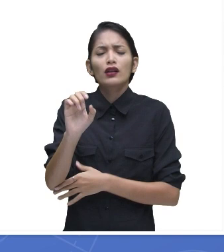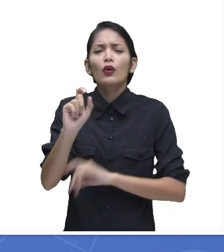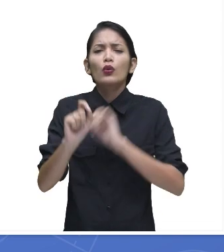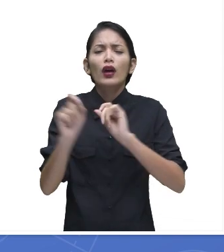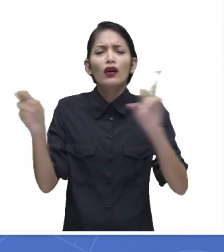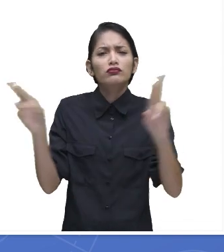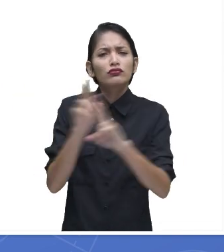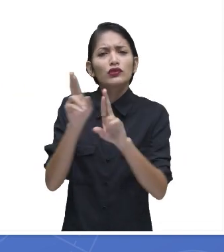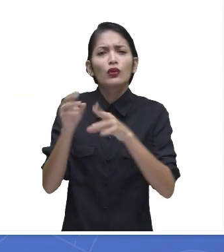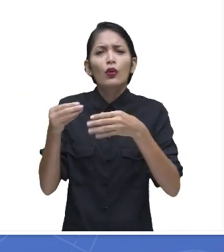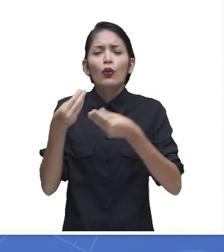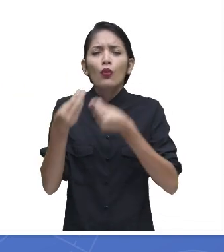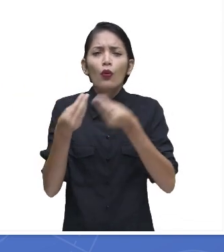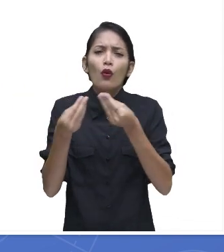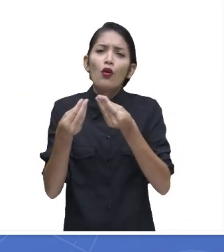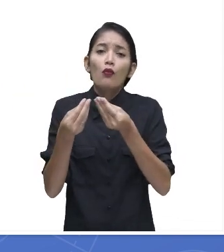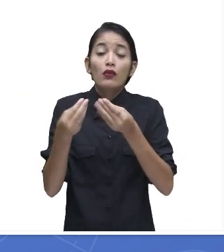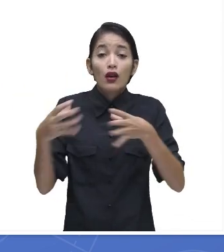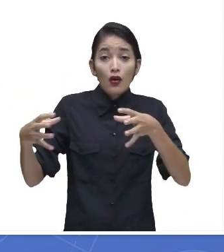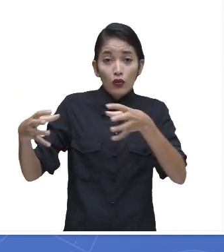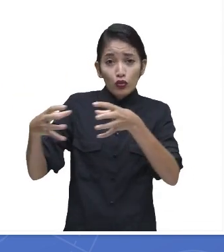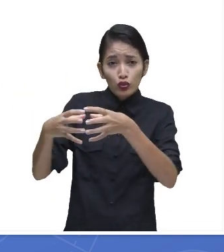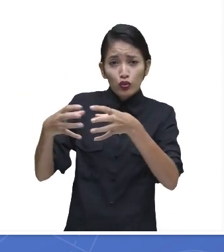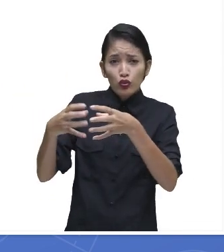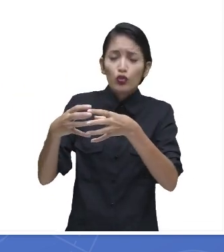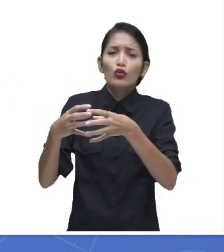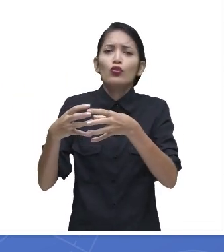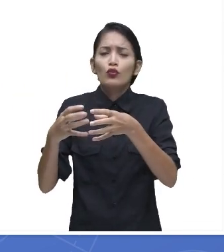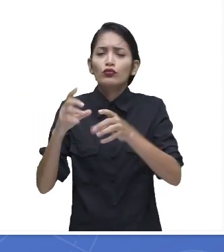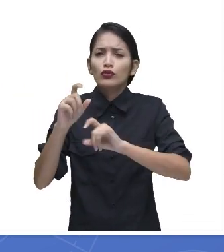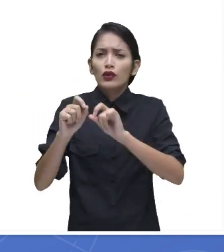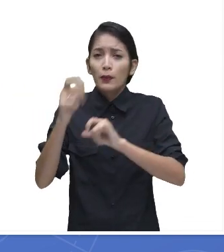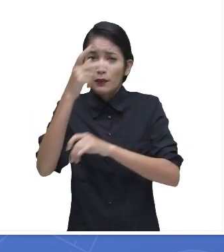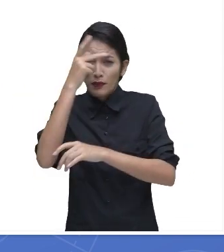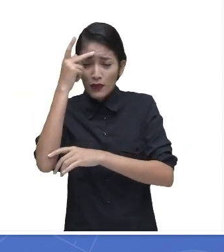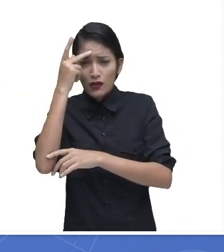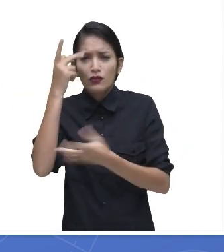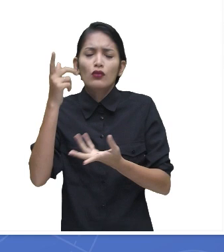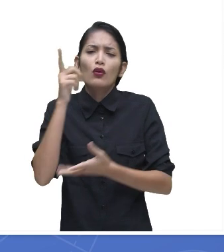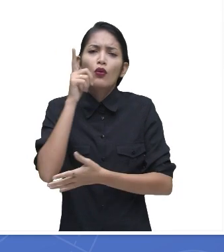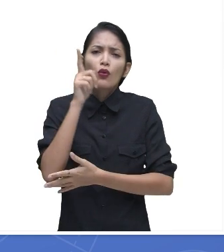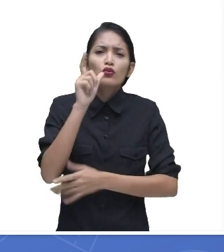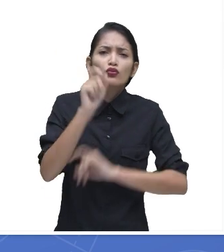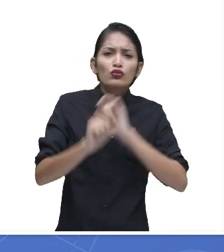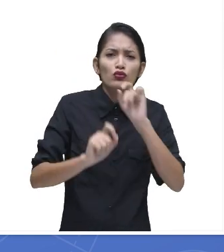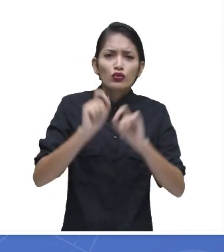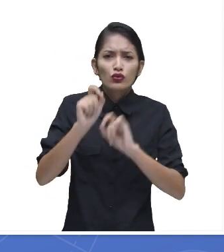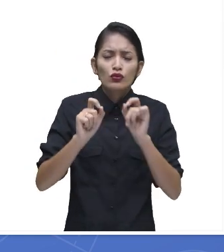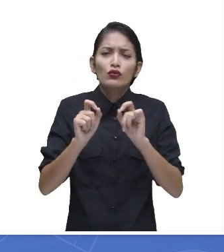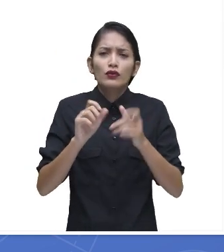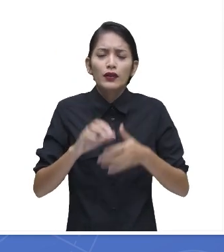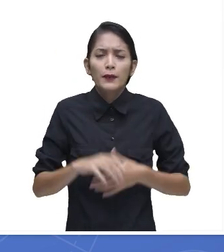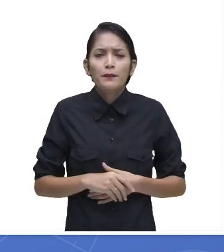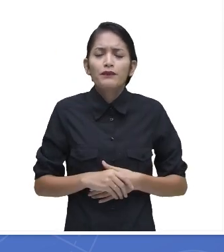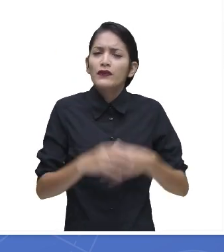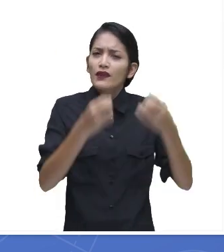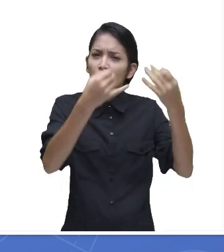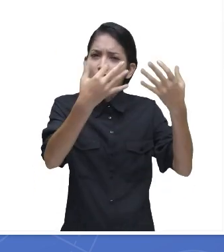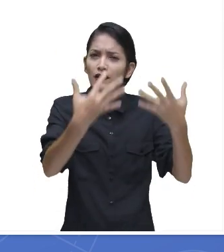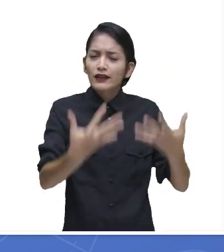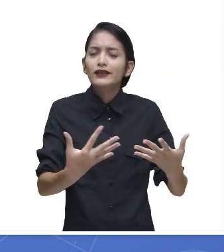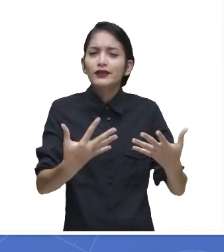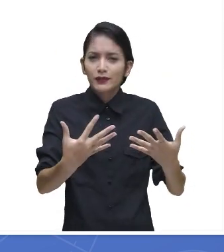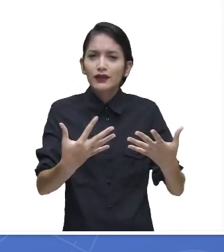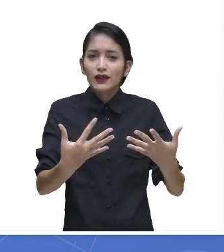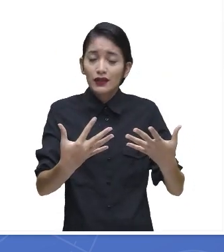com a quantidade de empregos, né? A quantidade lá de como ela está dizendo aí